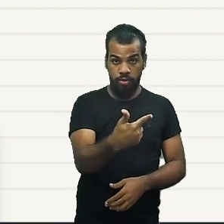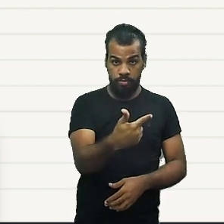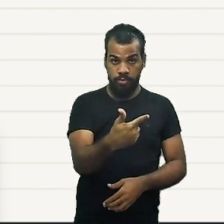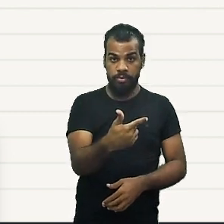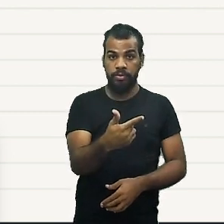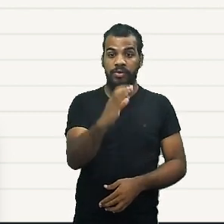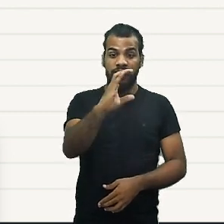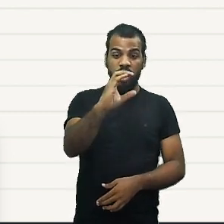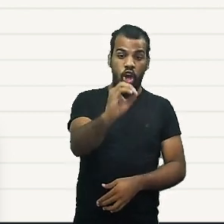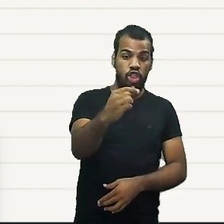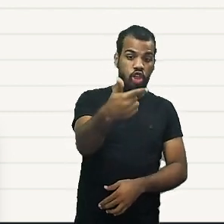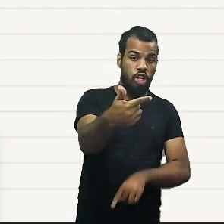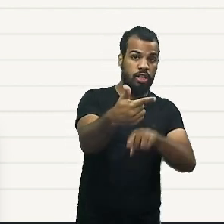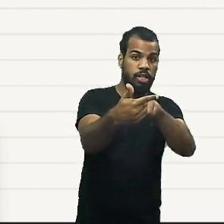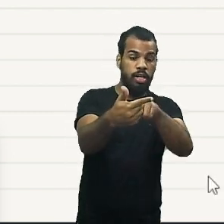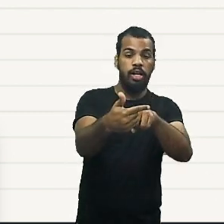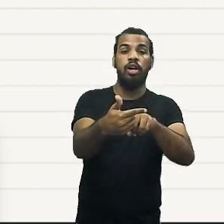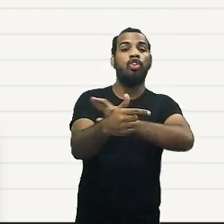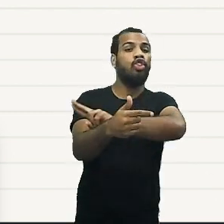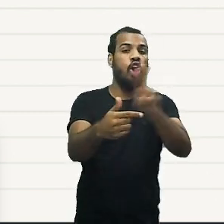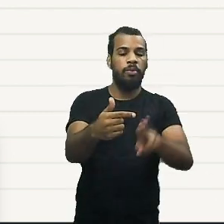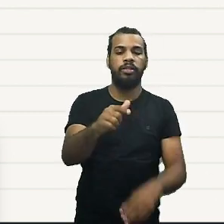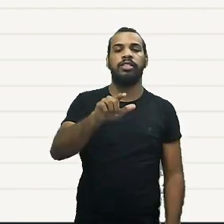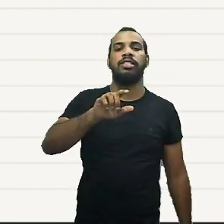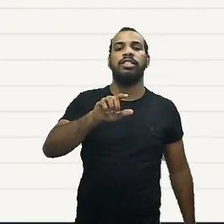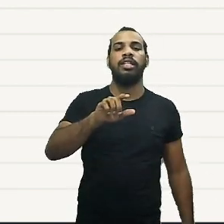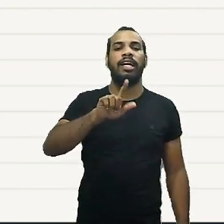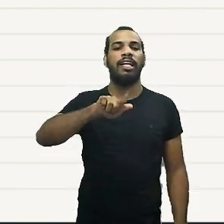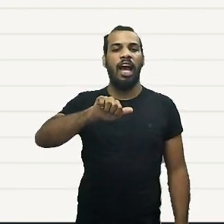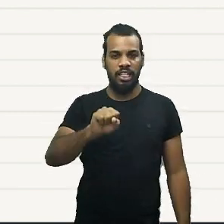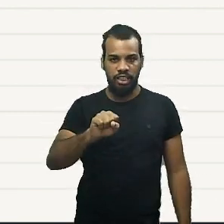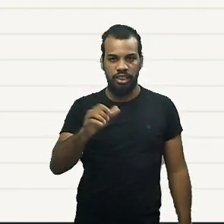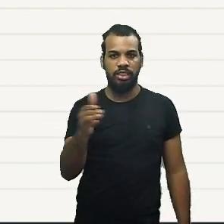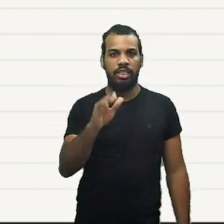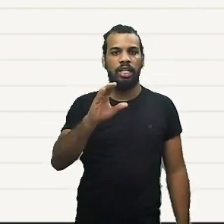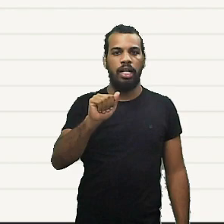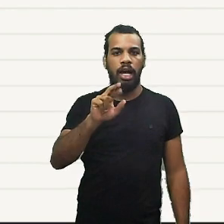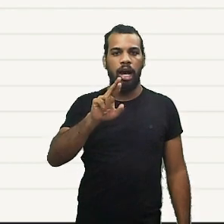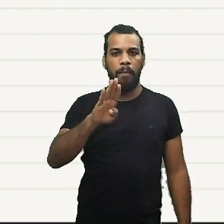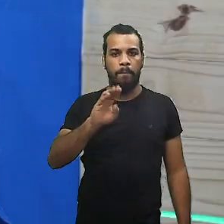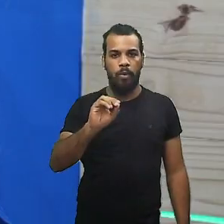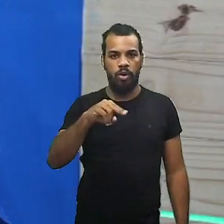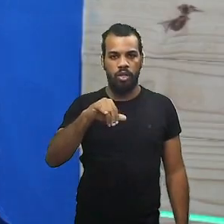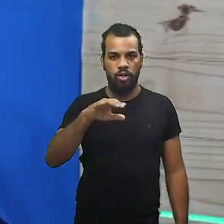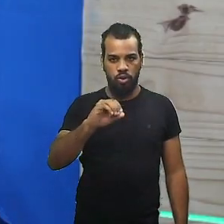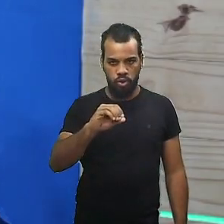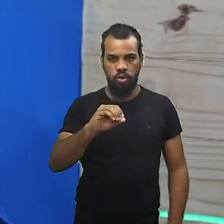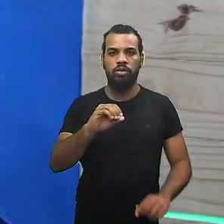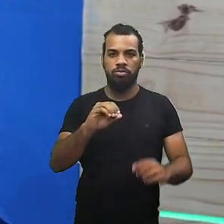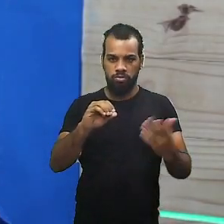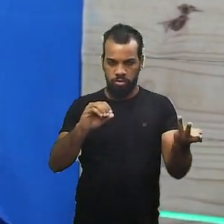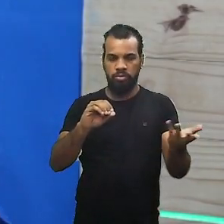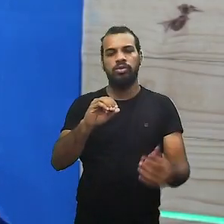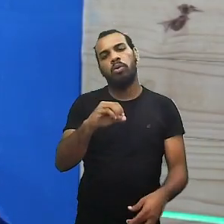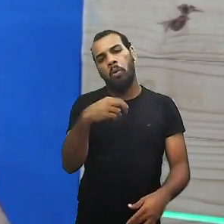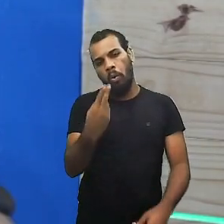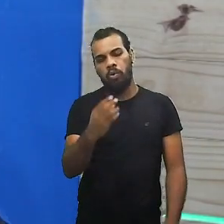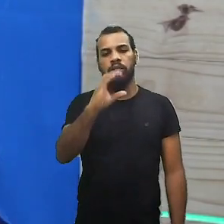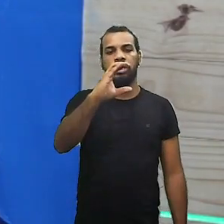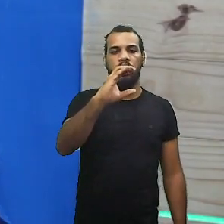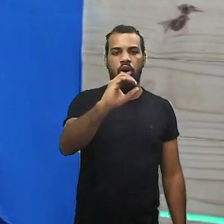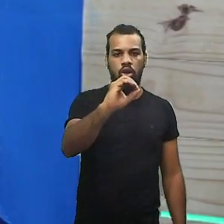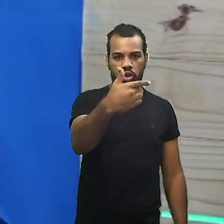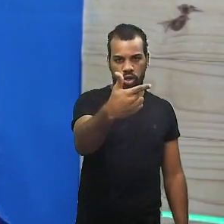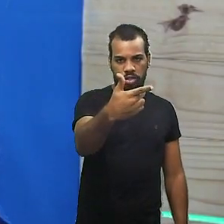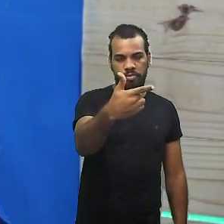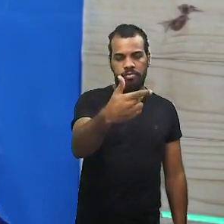gás carbônico começou a surgir no planeta. Então, segundo essa teoria, Betão, bota para mim aqui, por favor. Segundo essa teoria, o